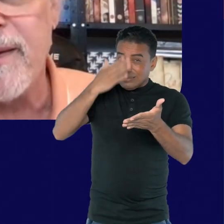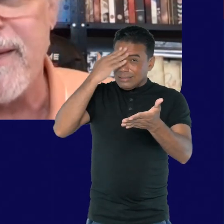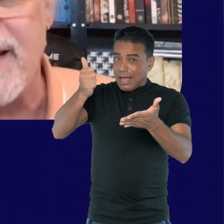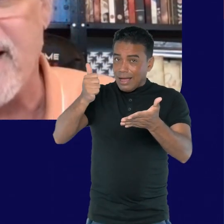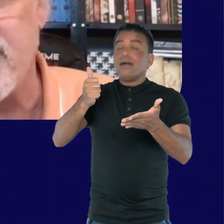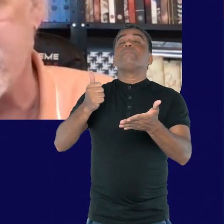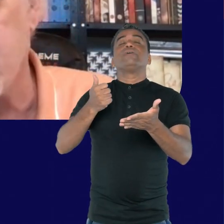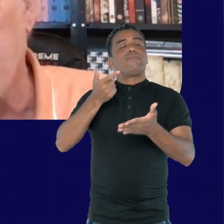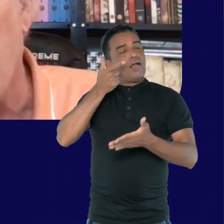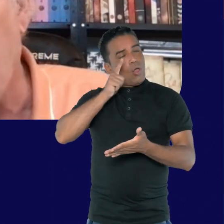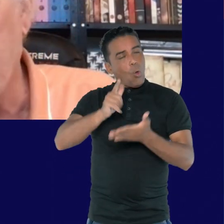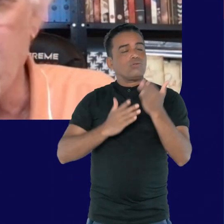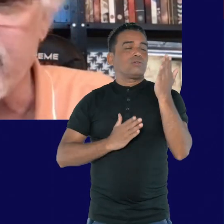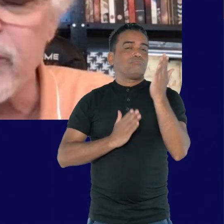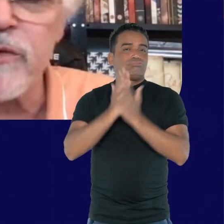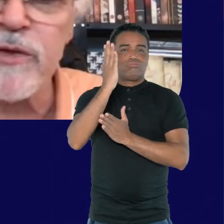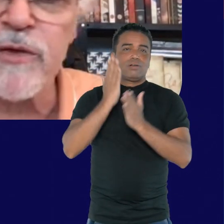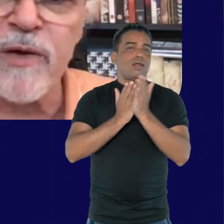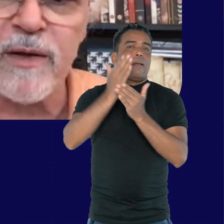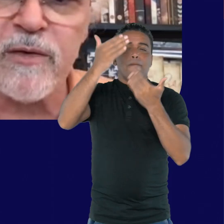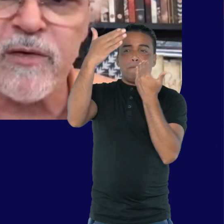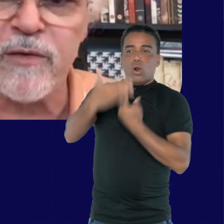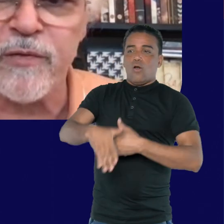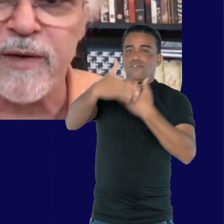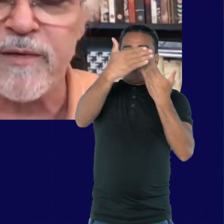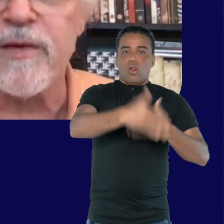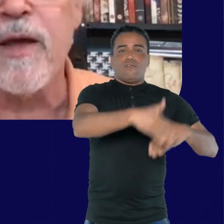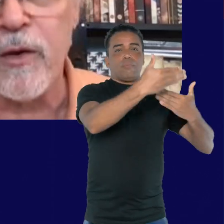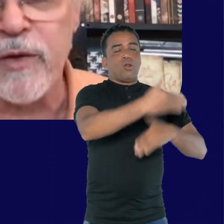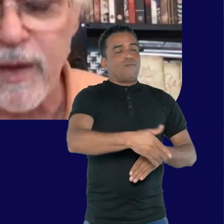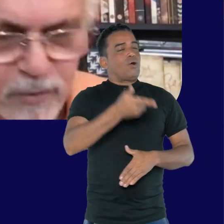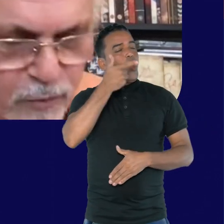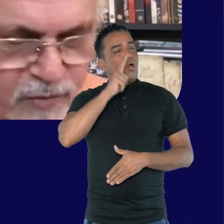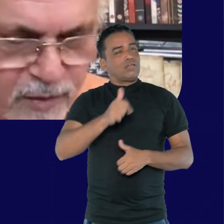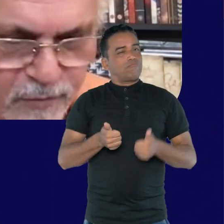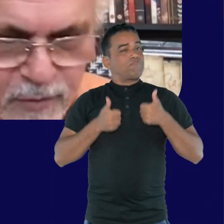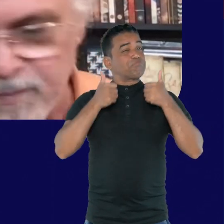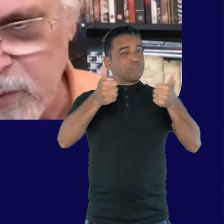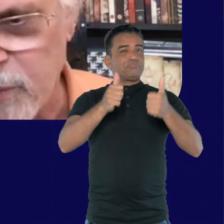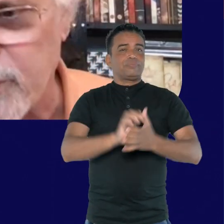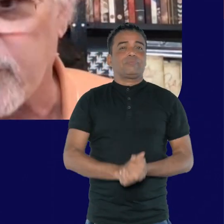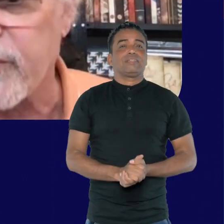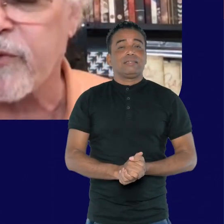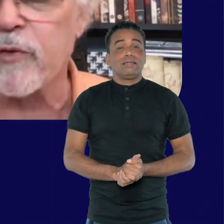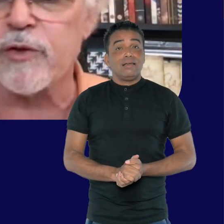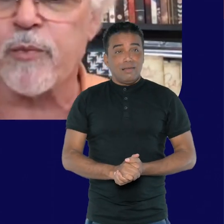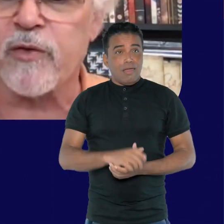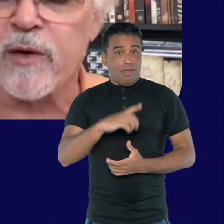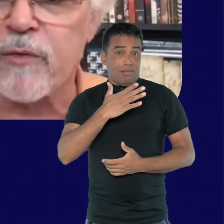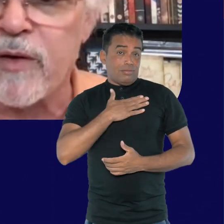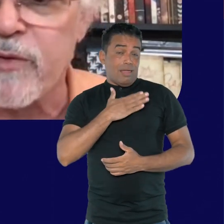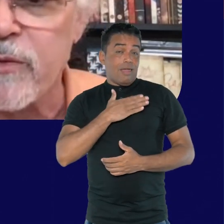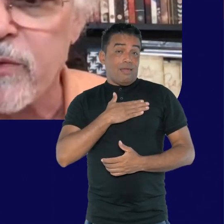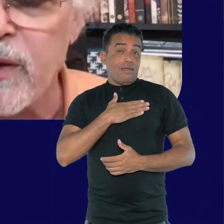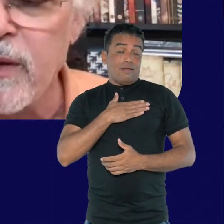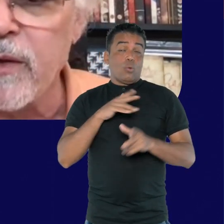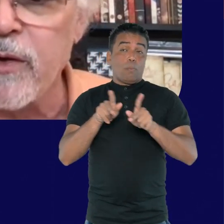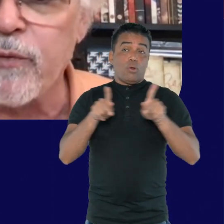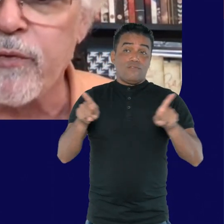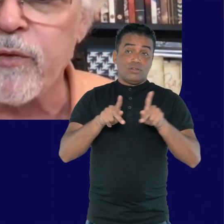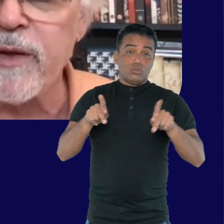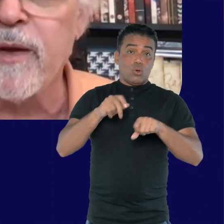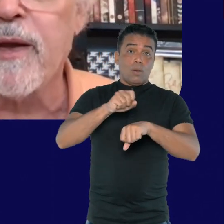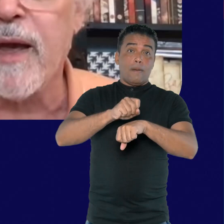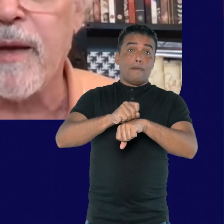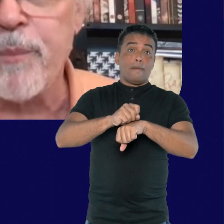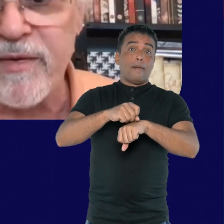bem nas avaliações que tiverem de ser feitas. Eu tenho, inclusive, como professor de pós-graduação que